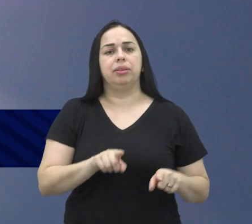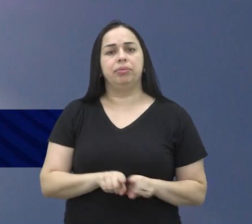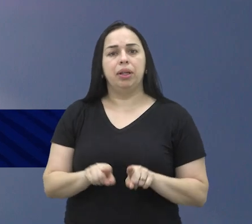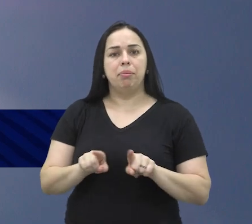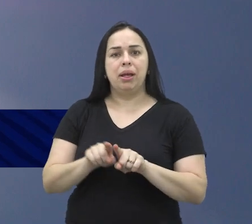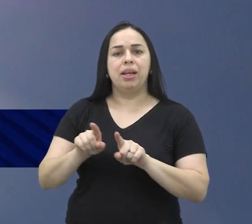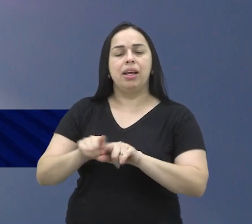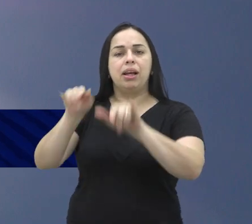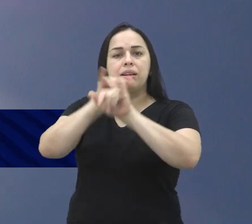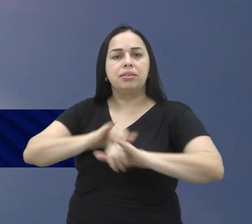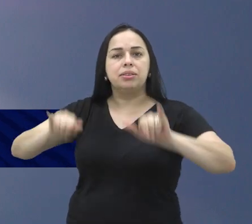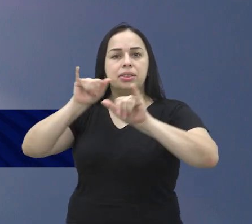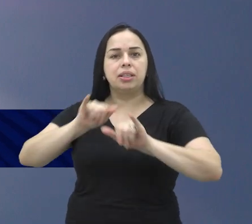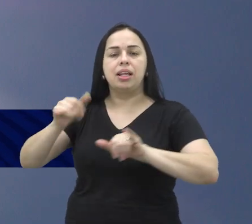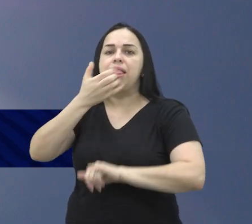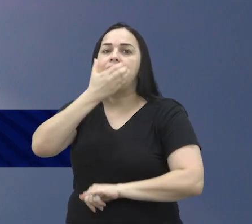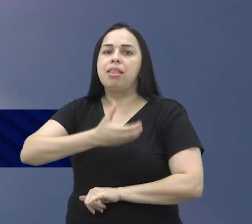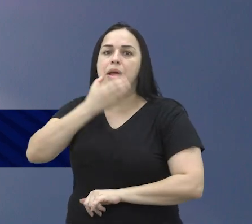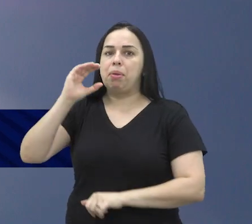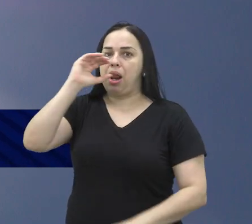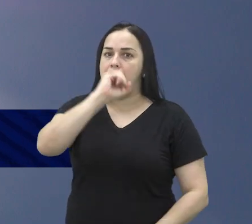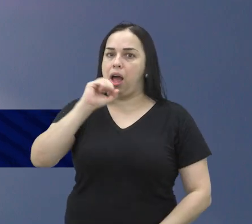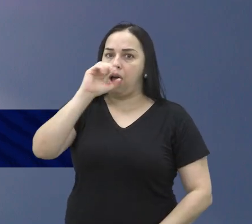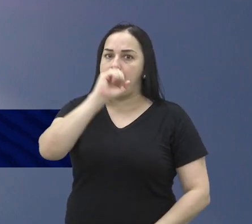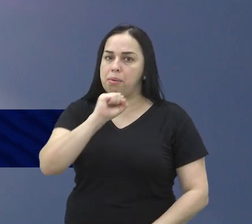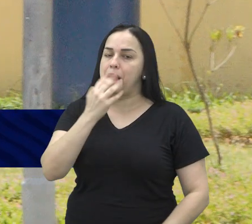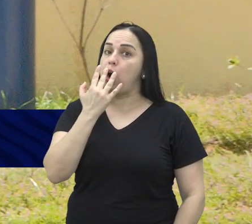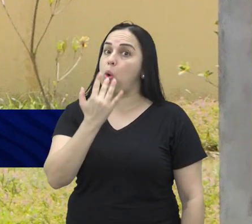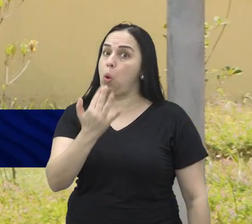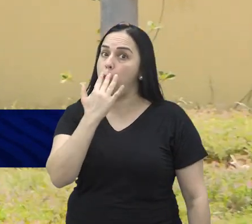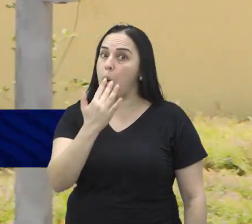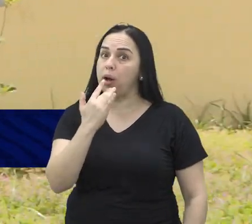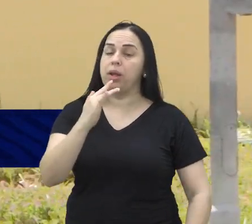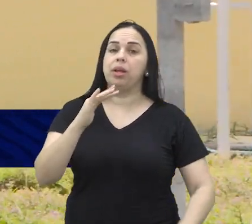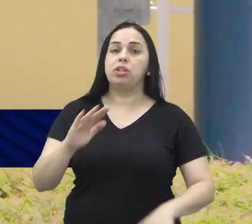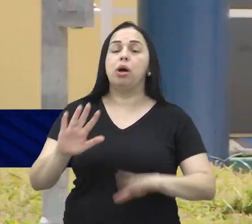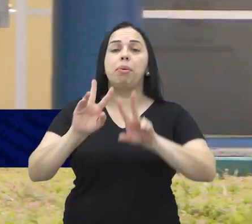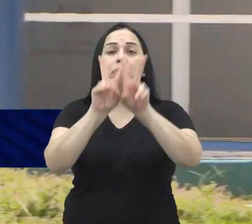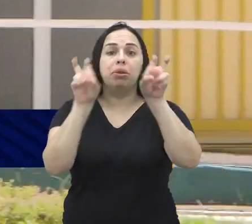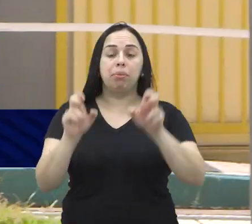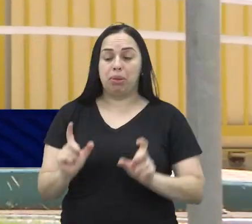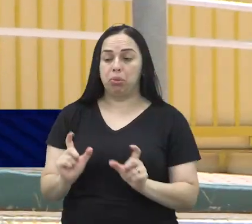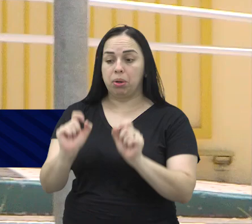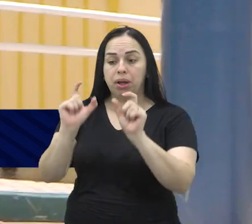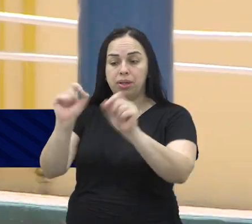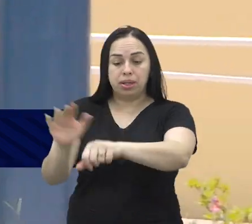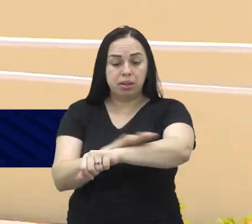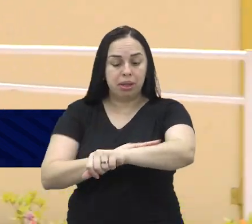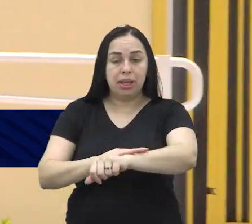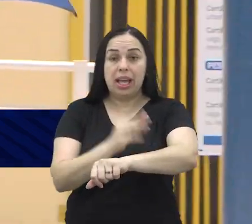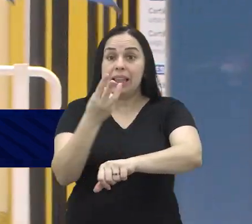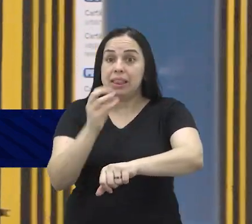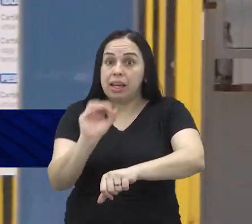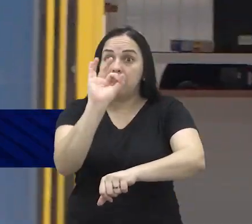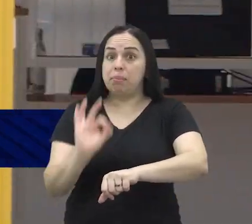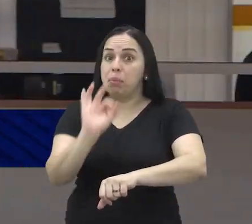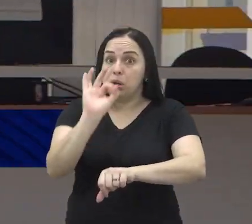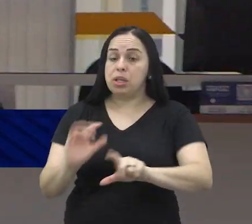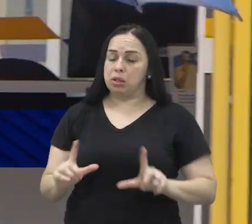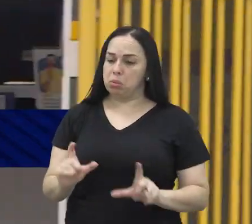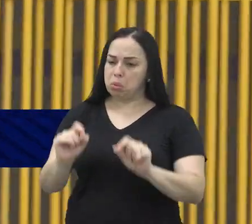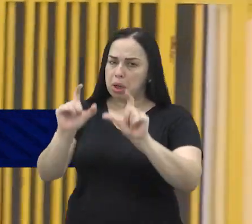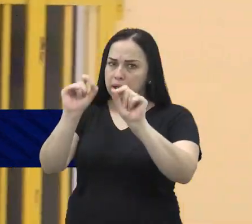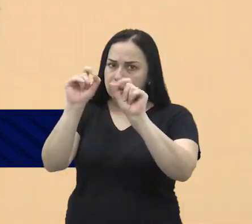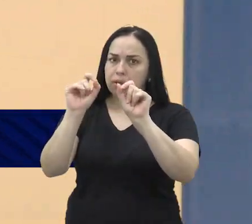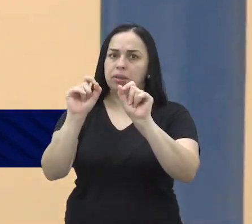Dezembro Laranja reforça a necessidade de prevenção ao câncer de pele, que representa cerca de 30% de todos